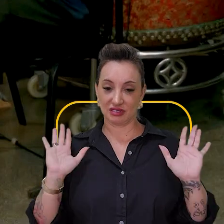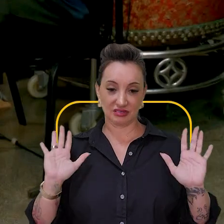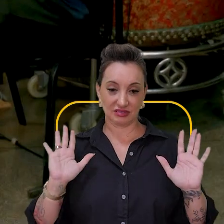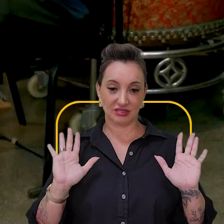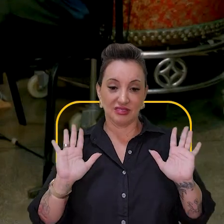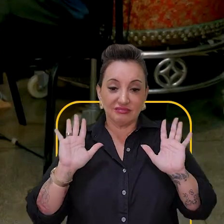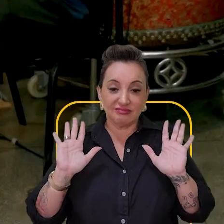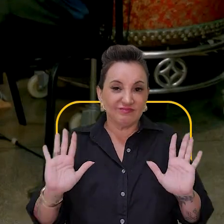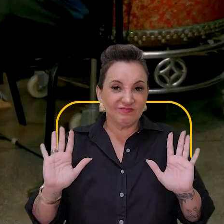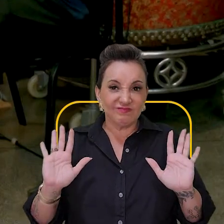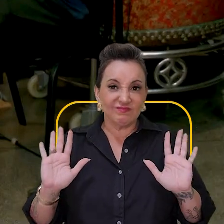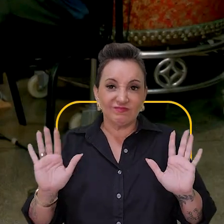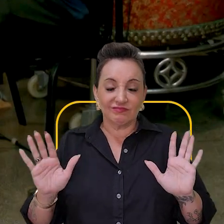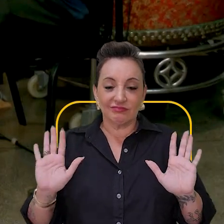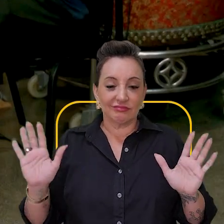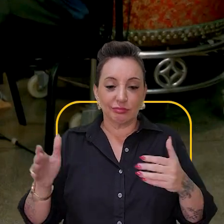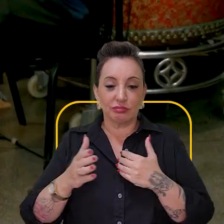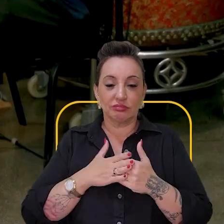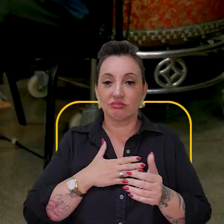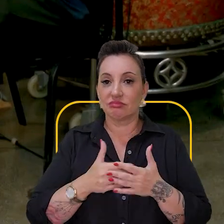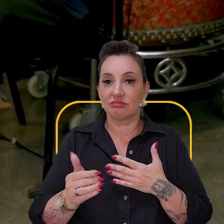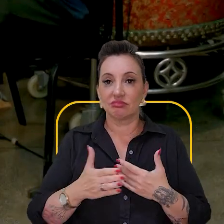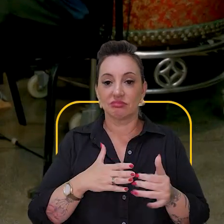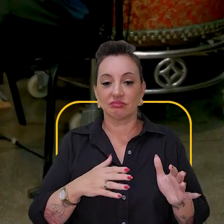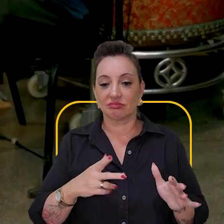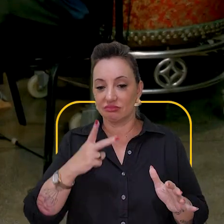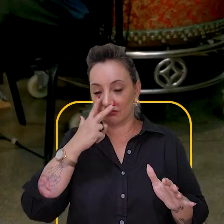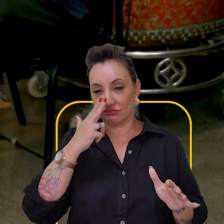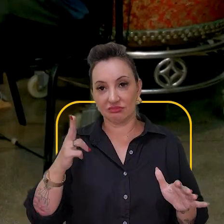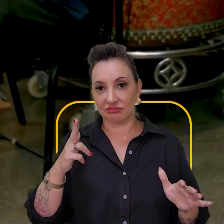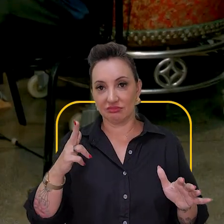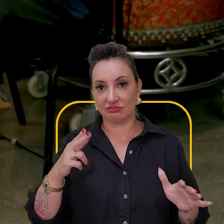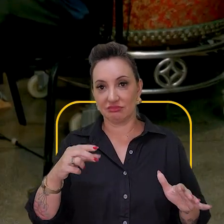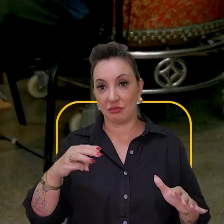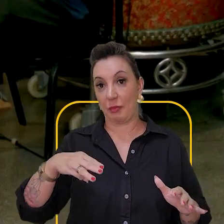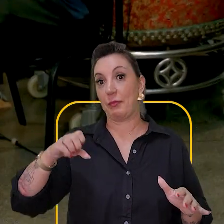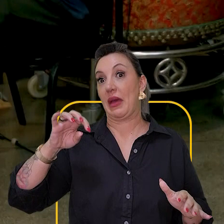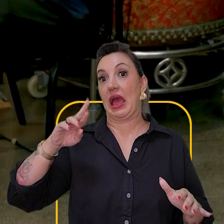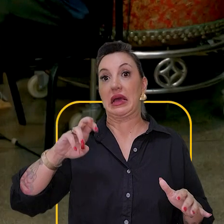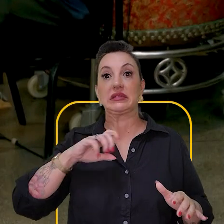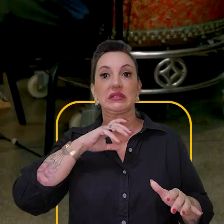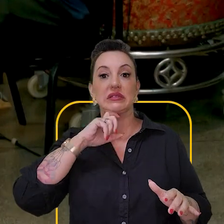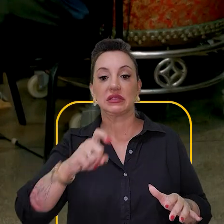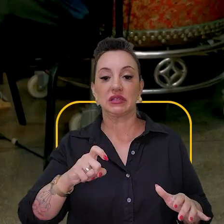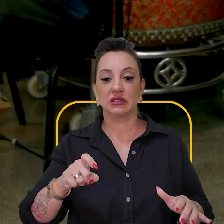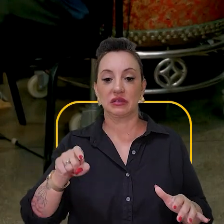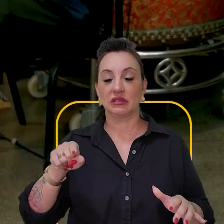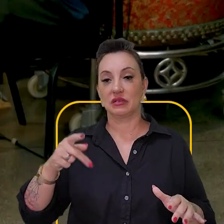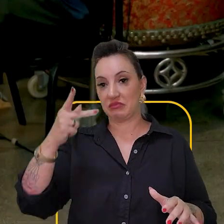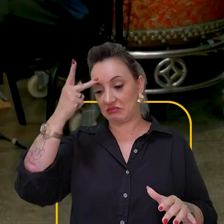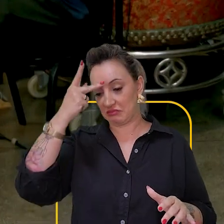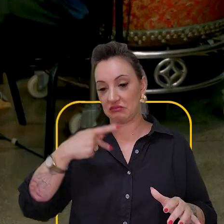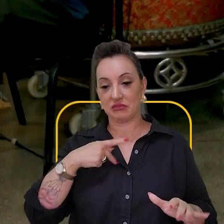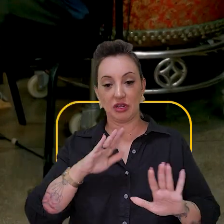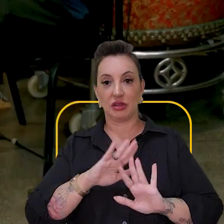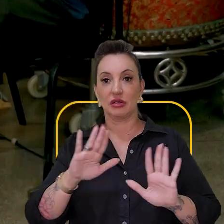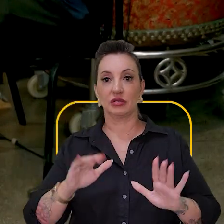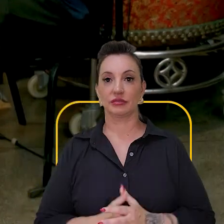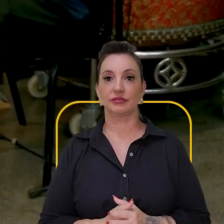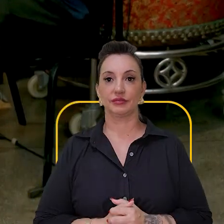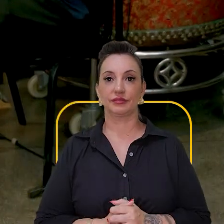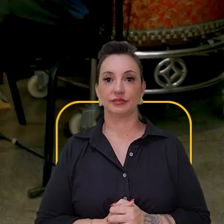Uhum mas não não acho que ninguém seja mestre de ninguém você é mestre de você mesmo